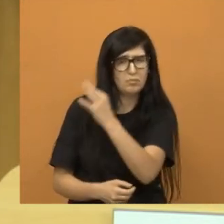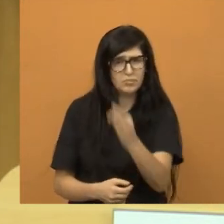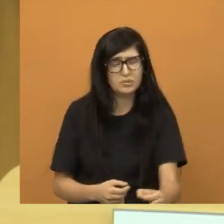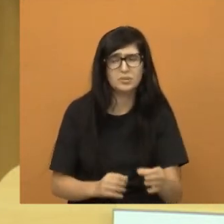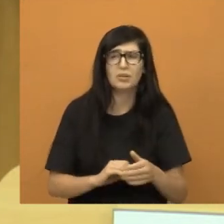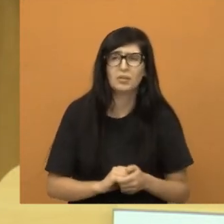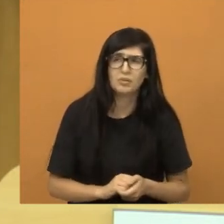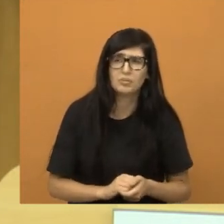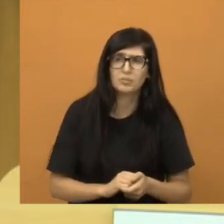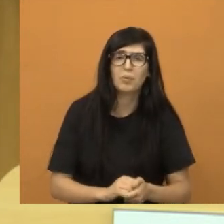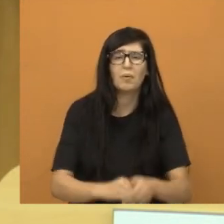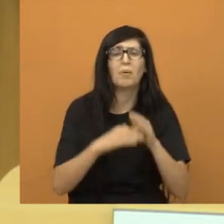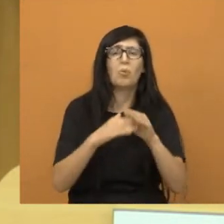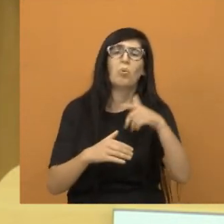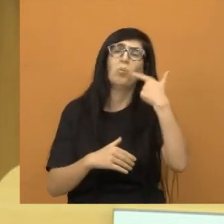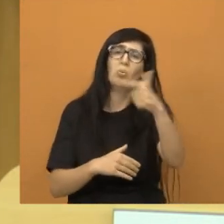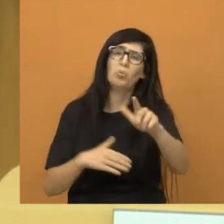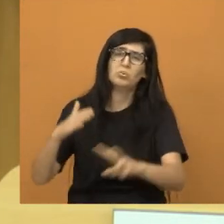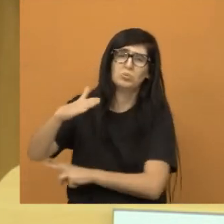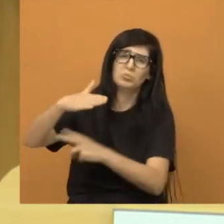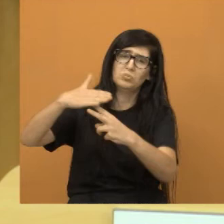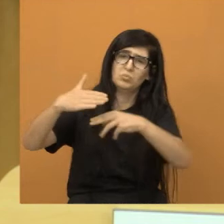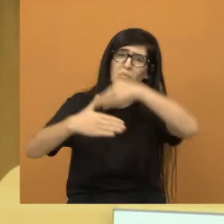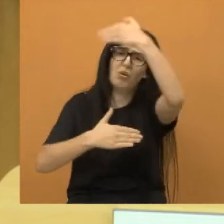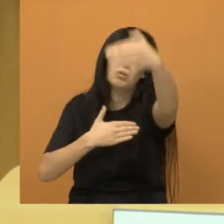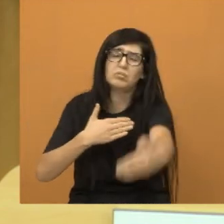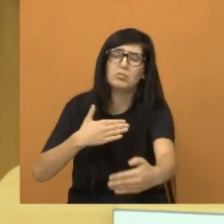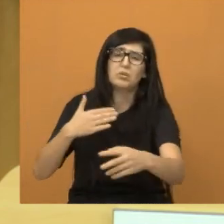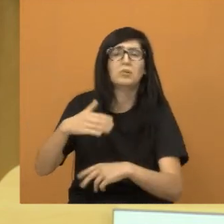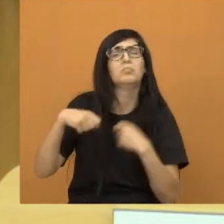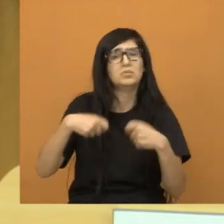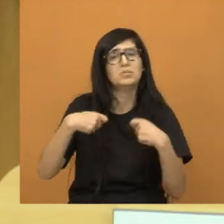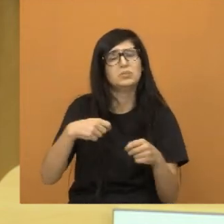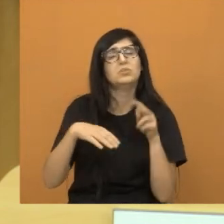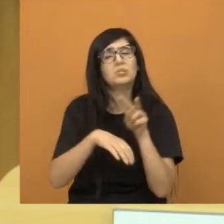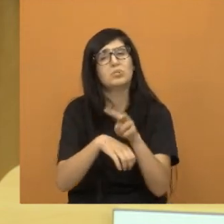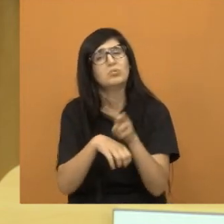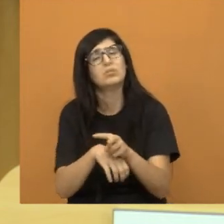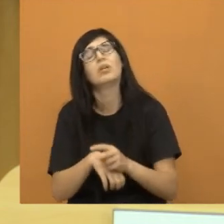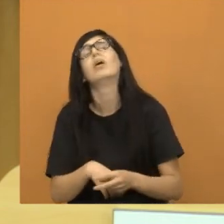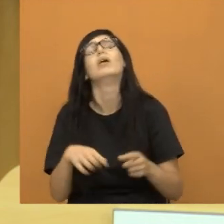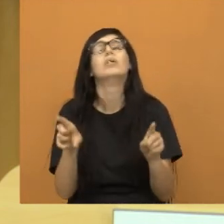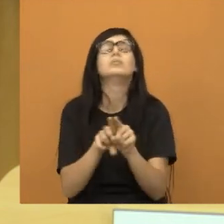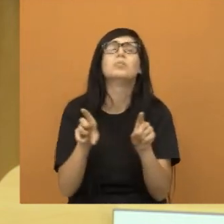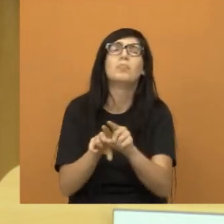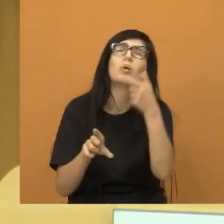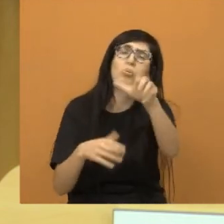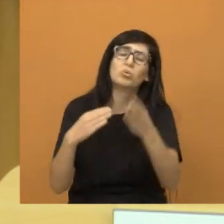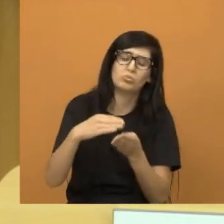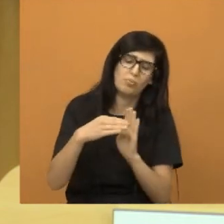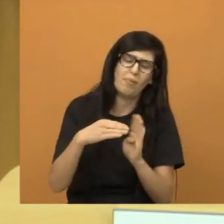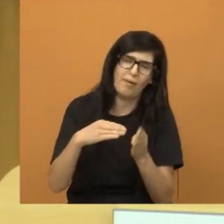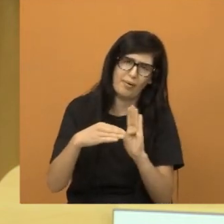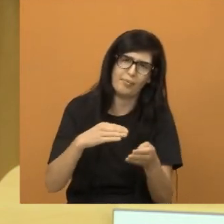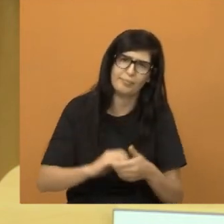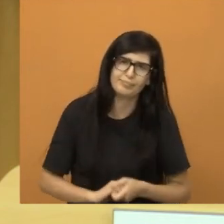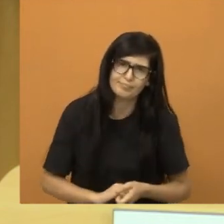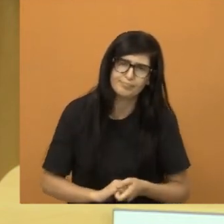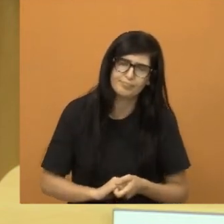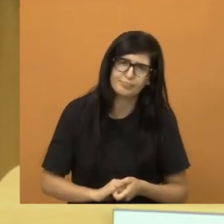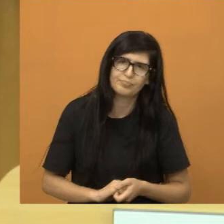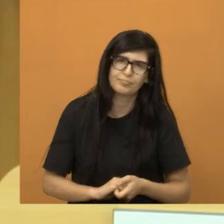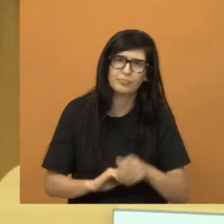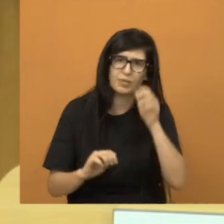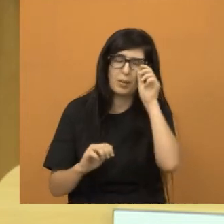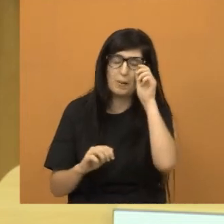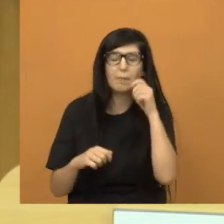ponte aqui, do São João. Esses bairros ainda não têm o tratamento de esgoto. É isso que o SAI precisa perseguir, buscar fontes